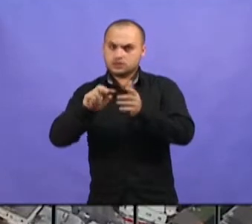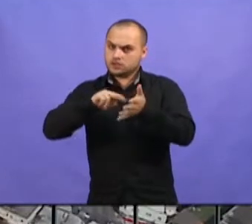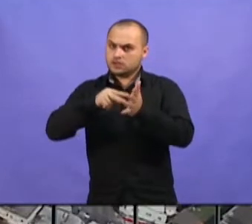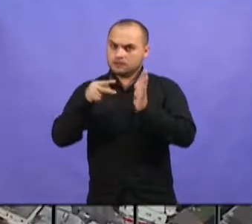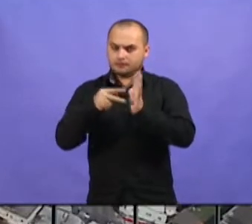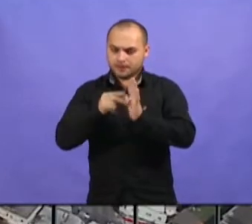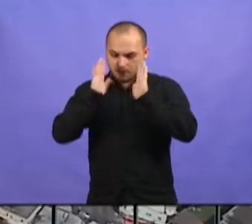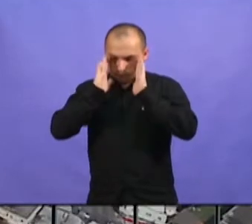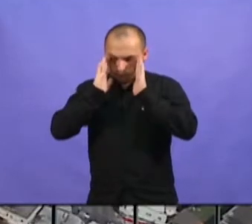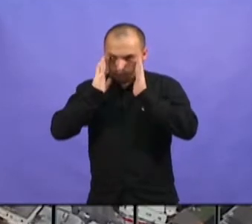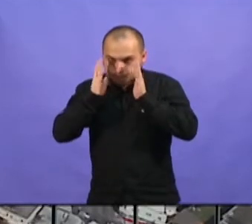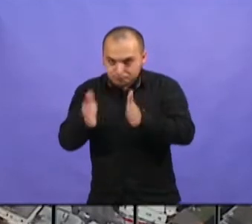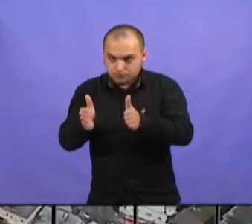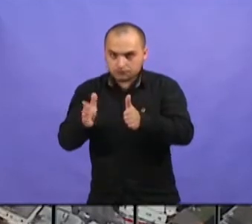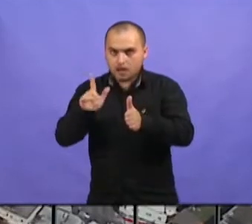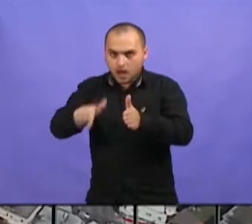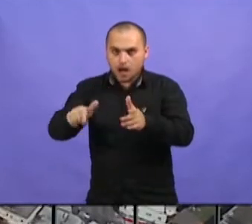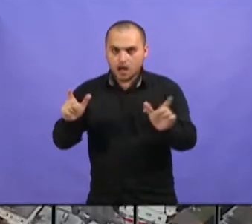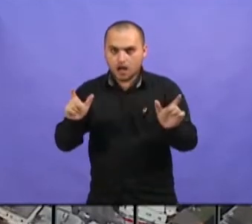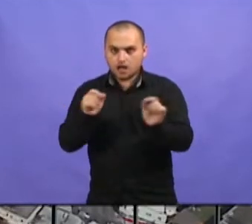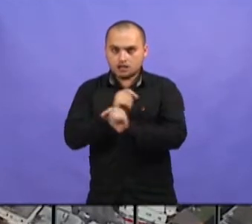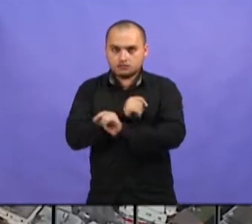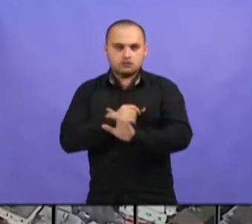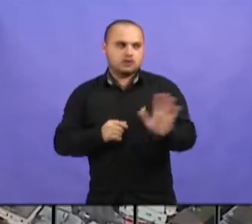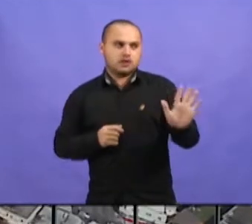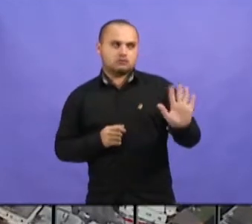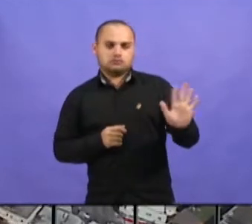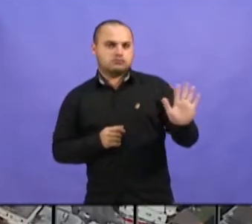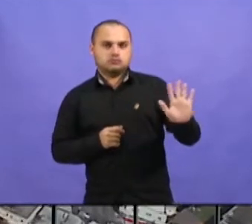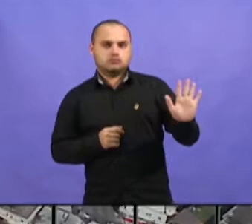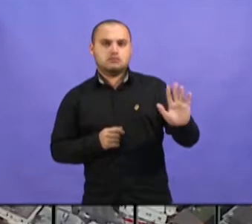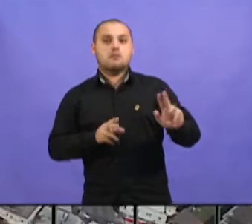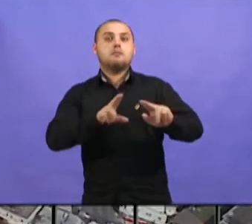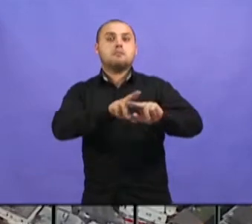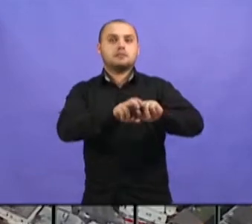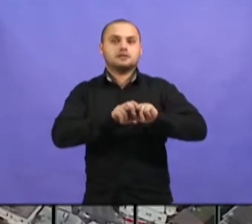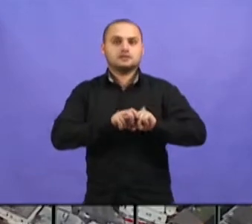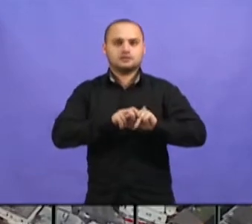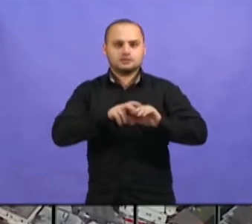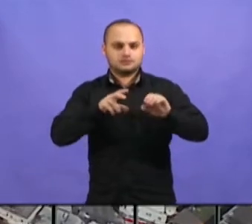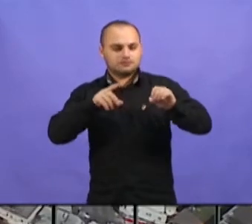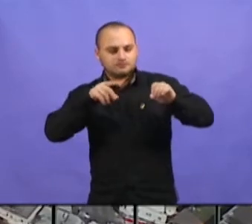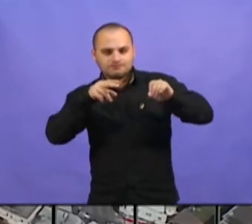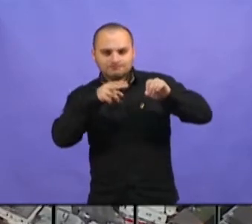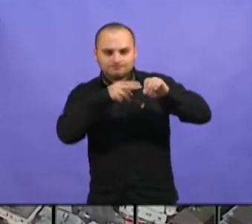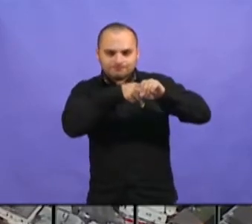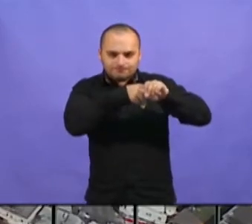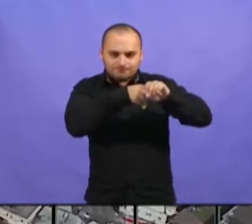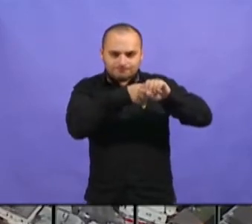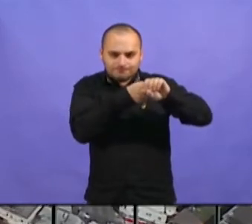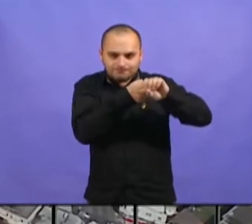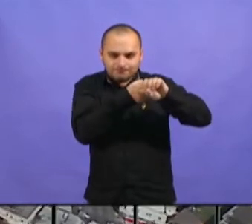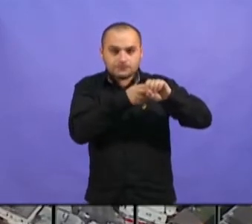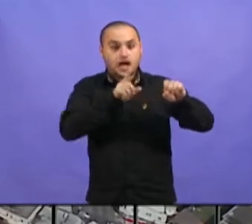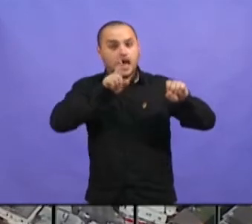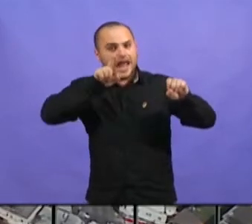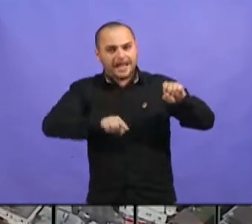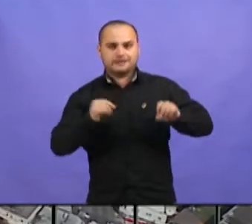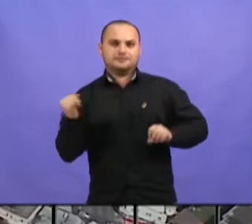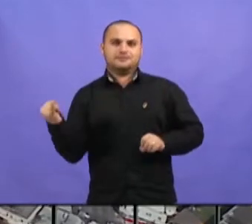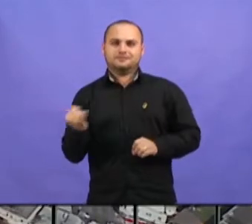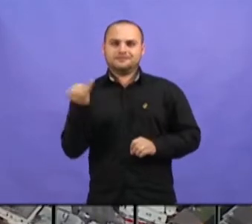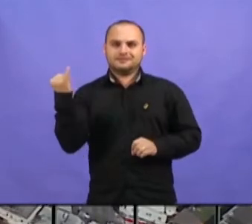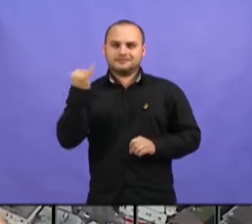o câncer Isoladamente, de próstata. não. Isoladamente, não. Por isso o toque retal é tão importante. O toque, ele é